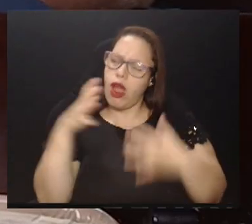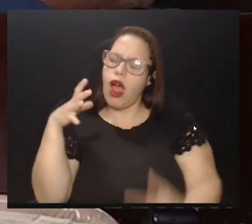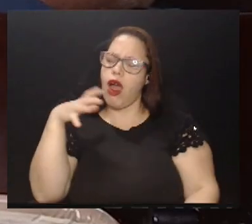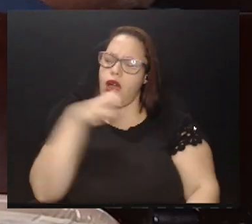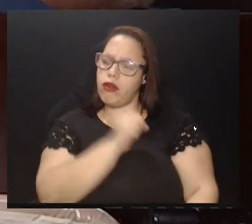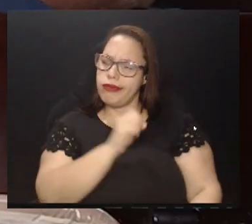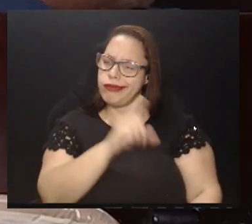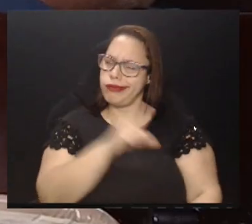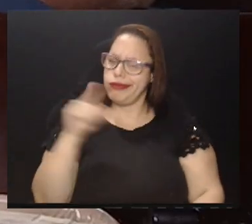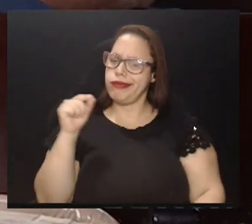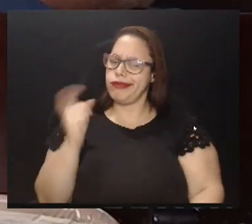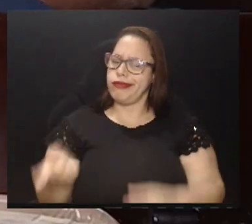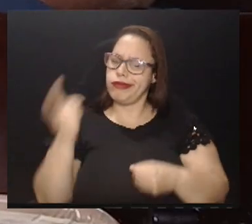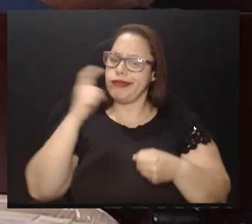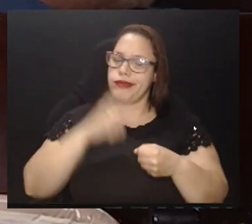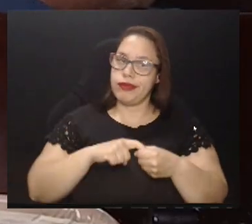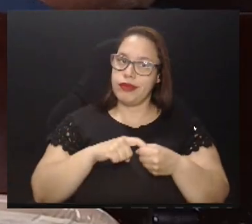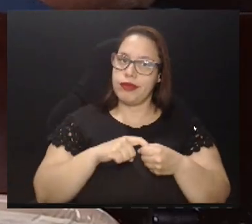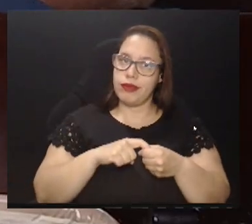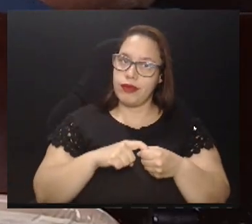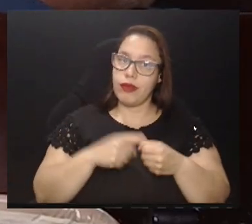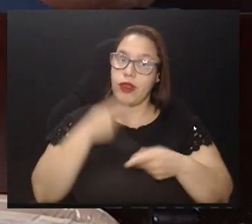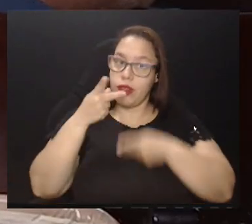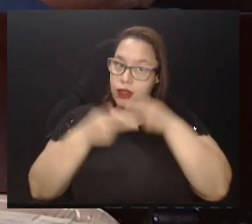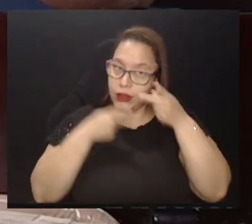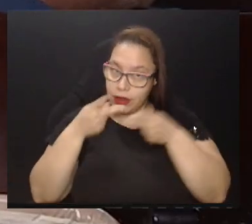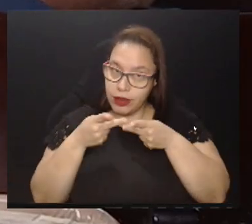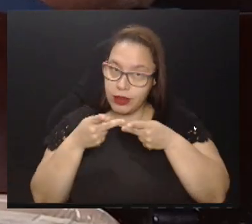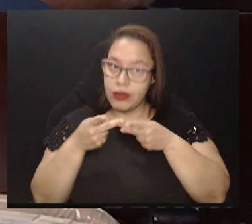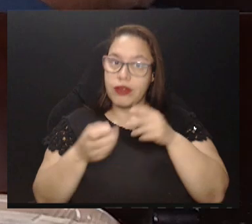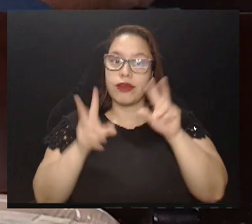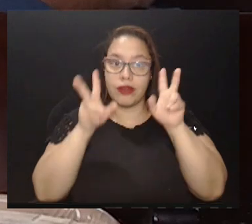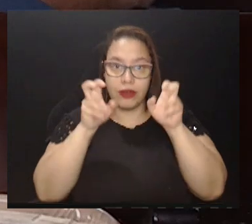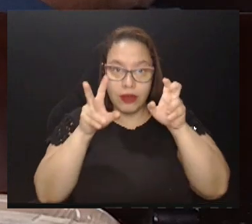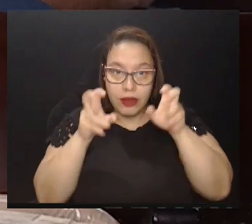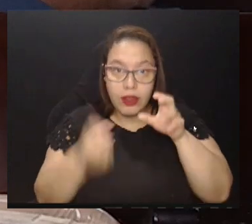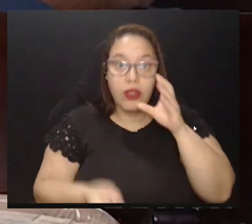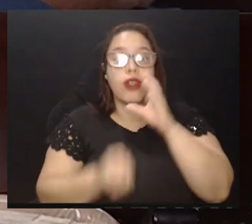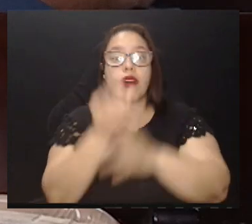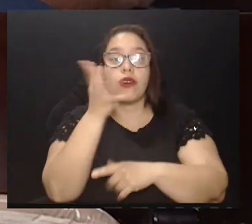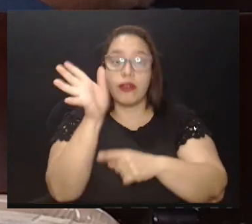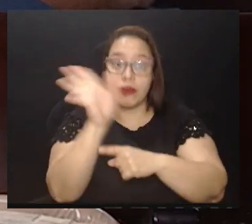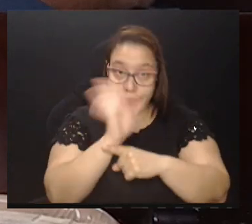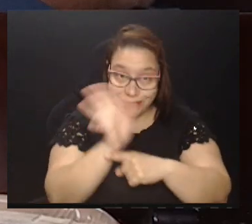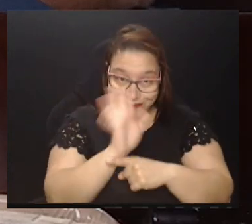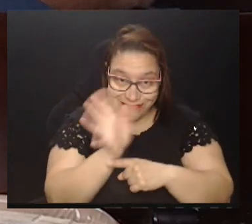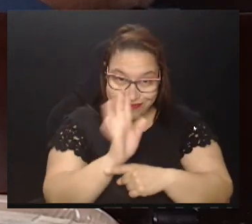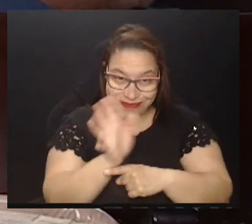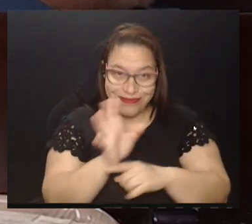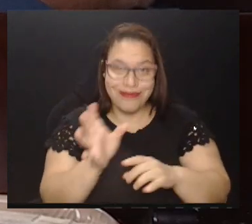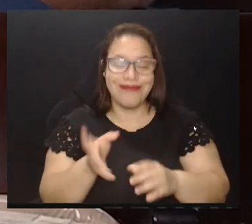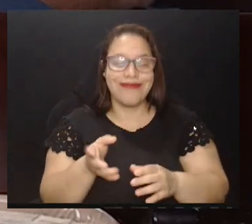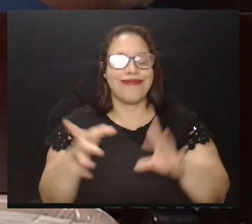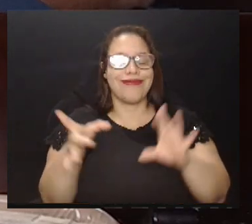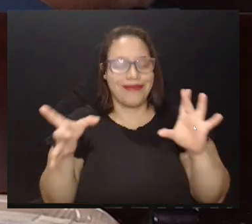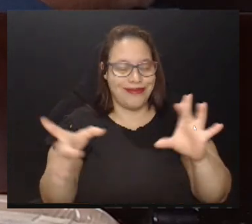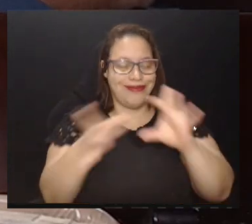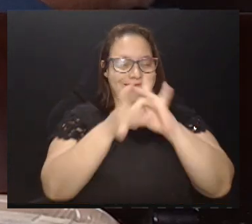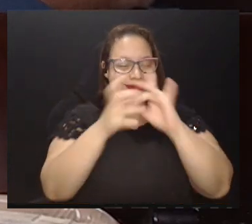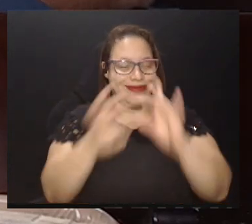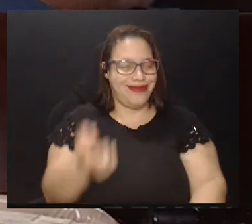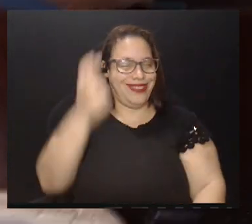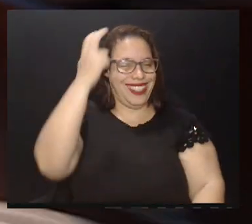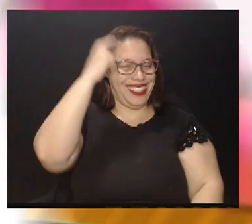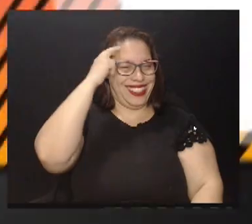gente volta falando um pouco mais sobre esse tema, como nascem os filmes. Onde? Aqui, é claro, no Conexão